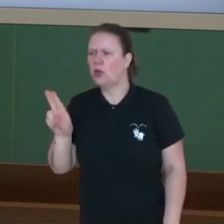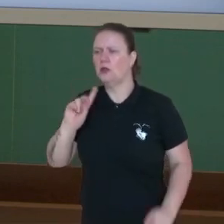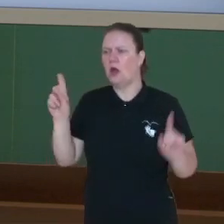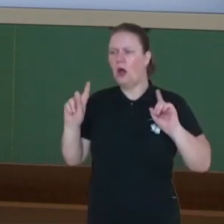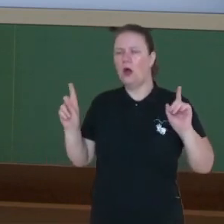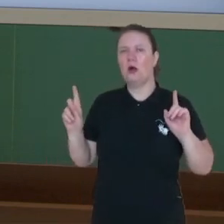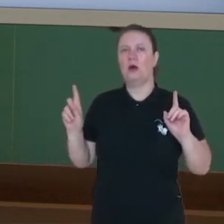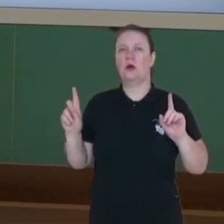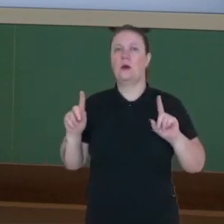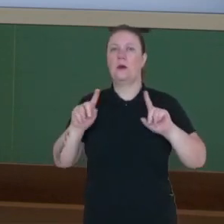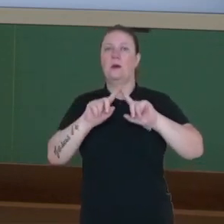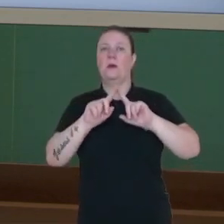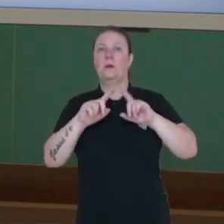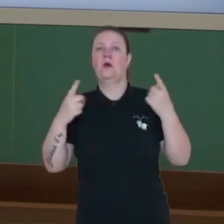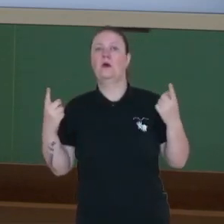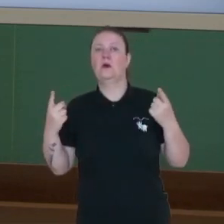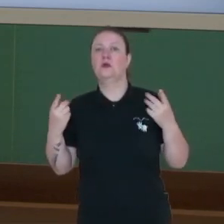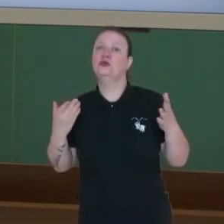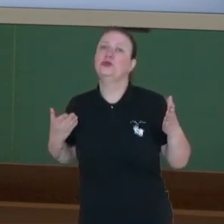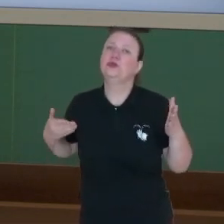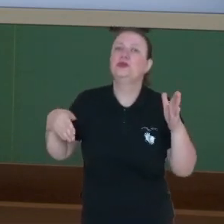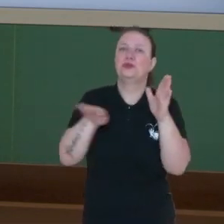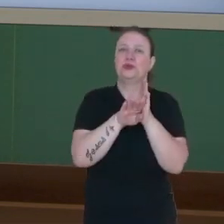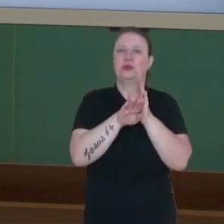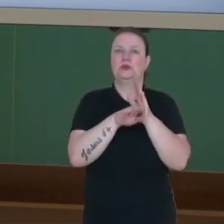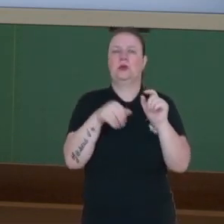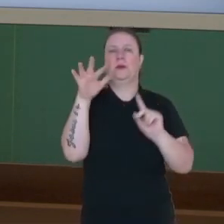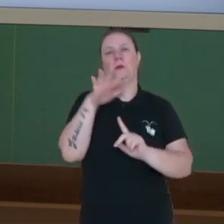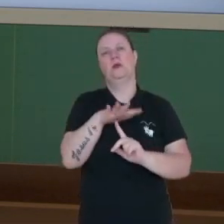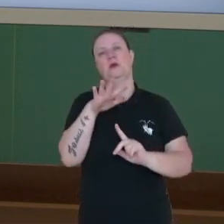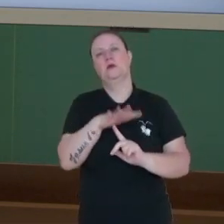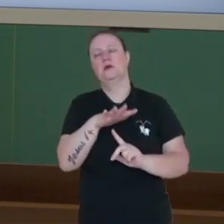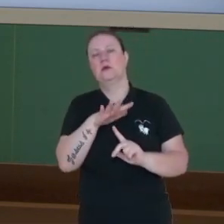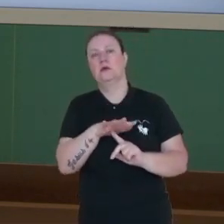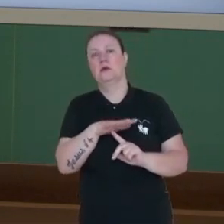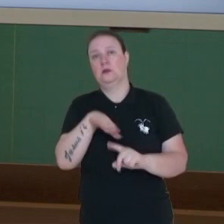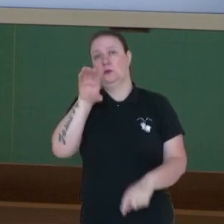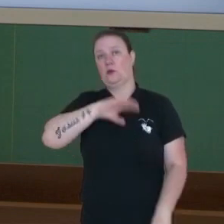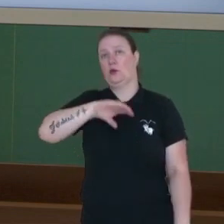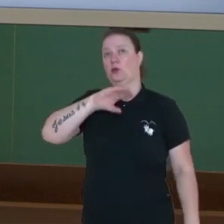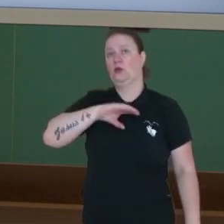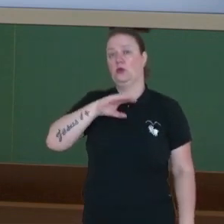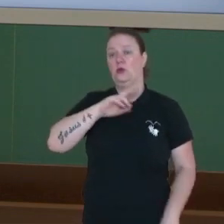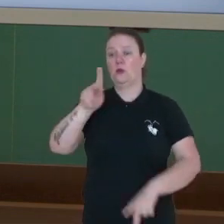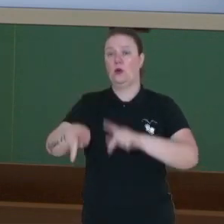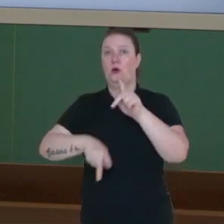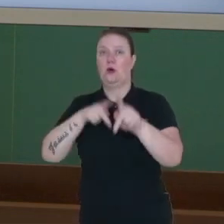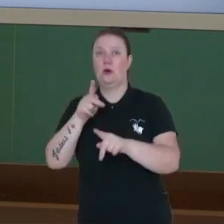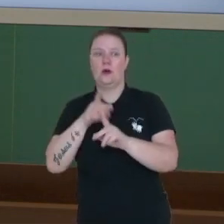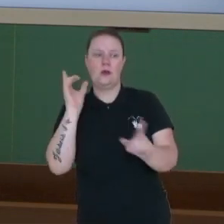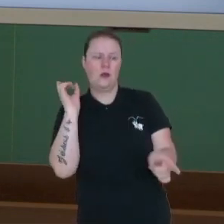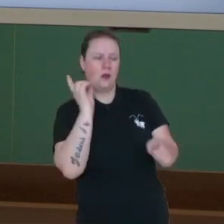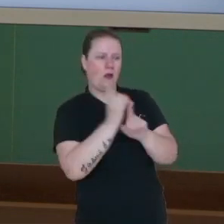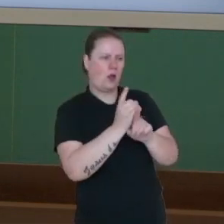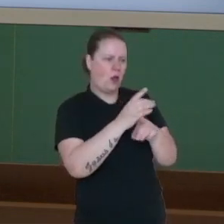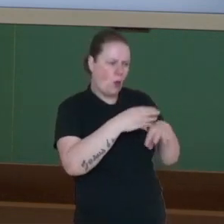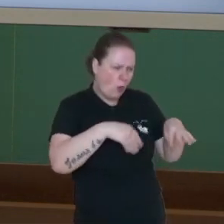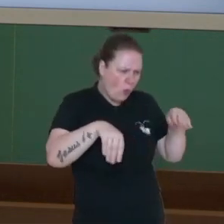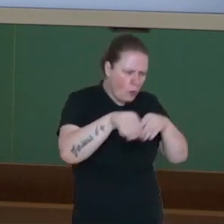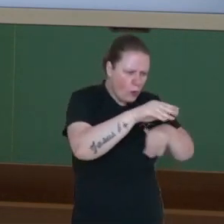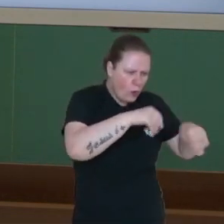brasileiro. Desde quando chegaram ao Paraná, os portugueses encontraram a planta nativa